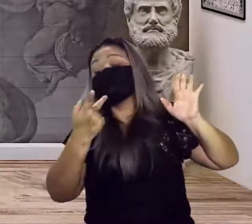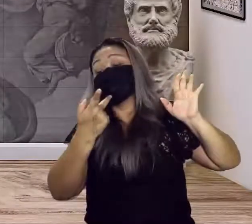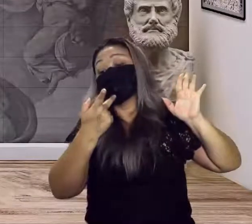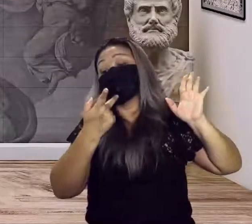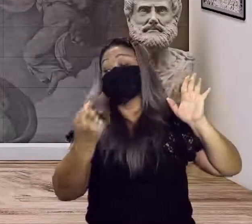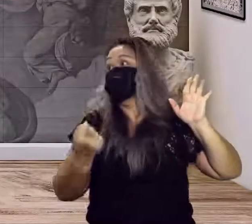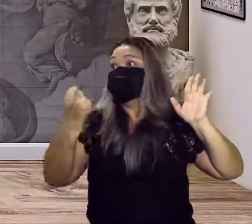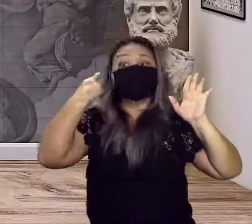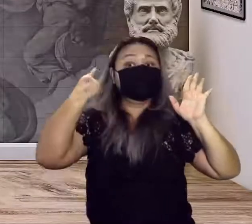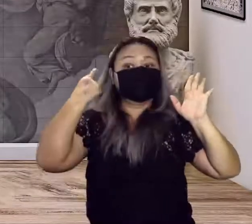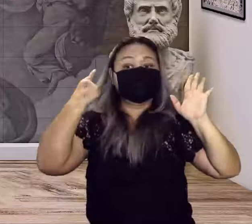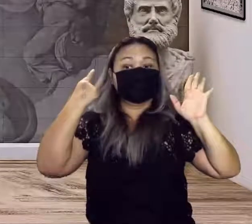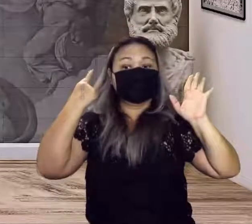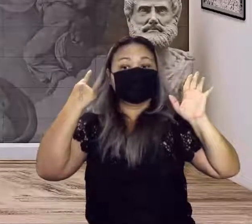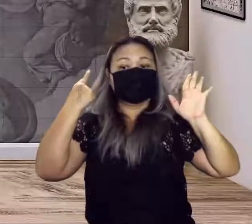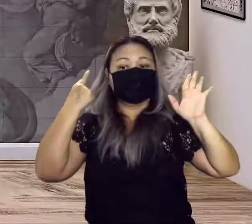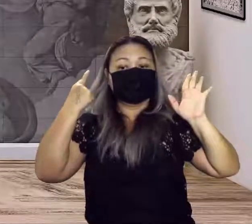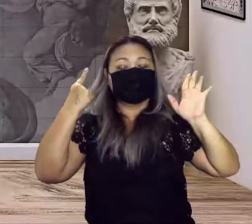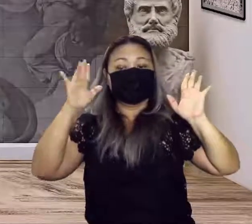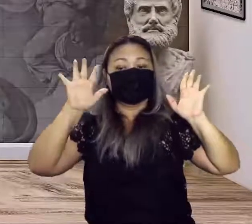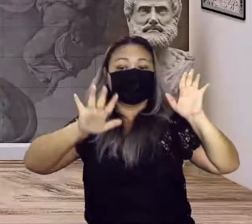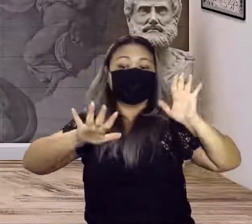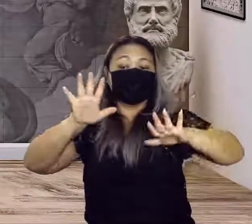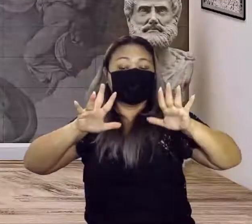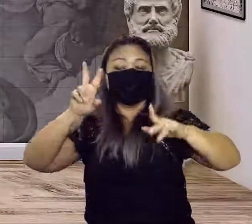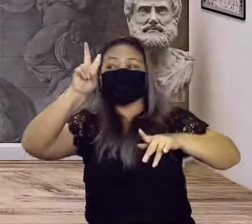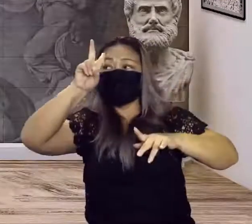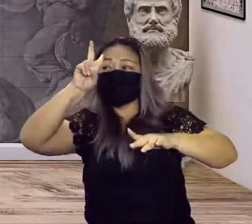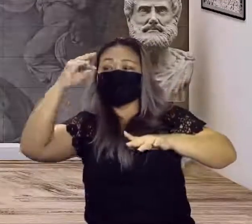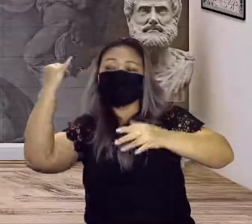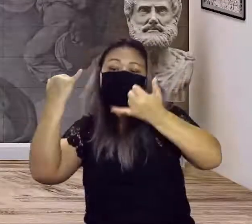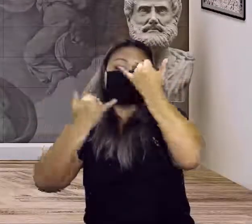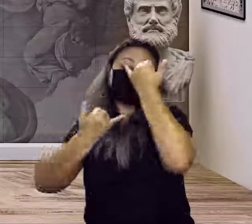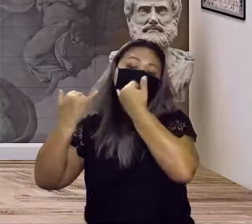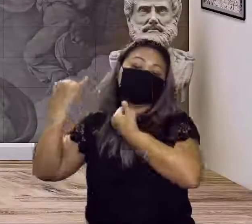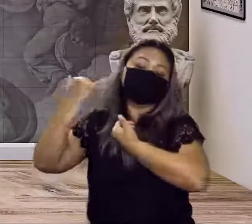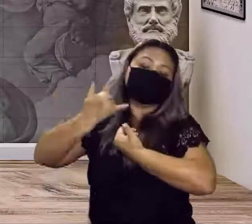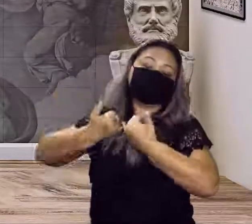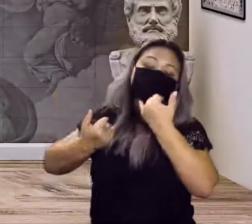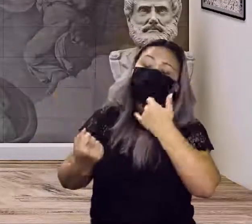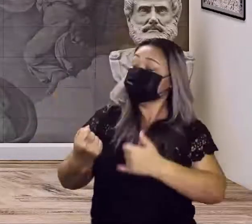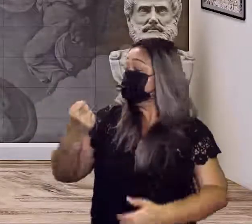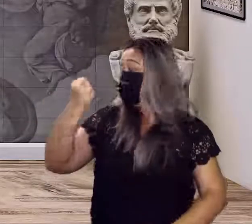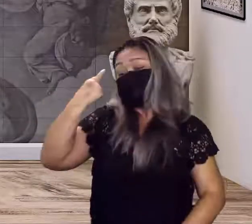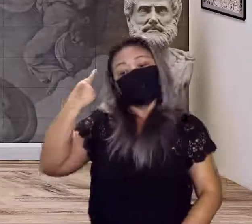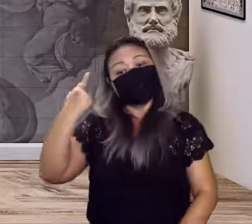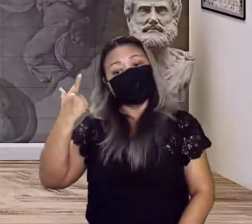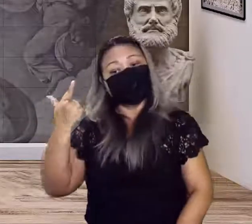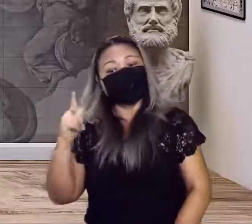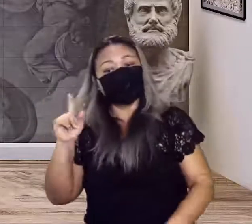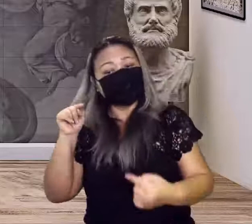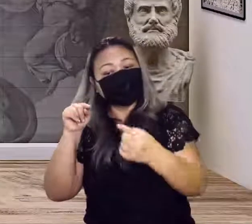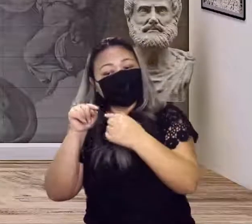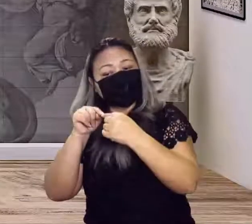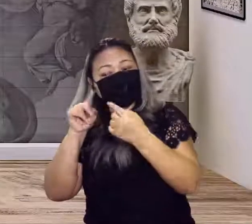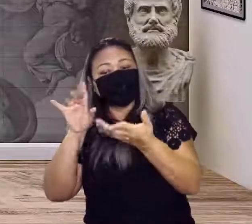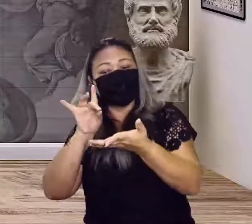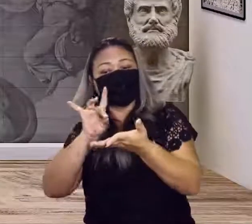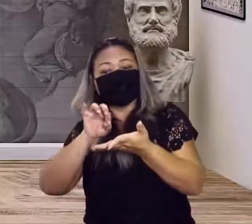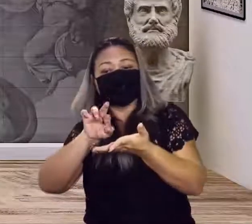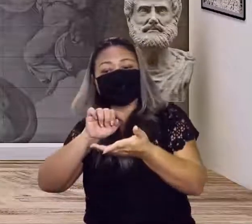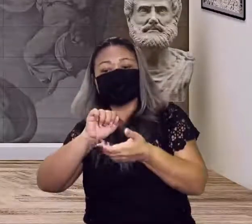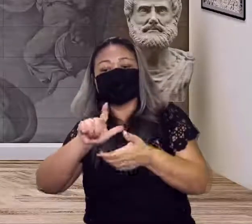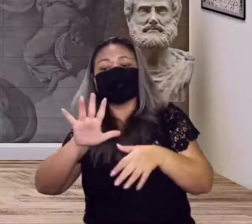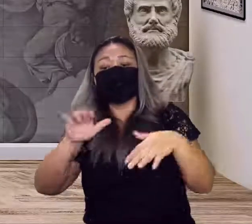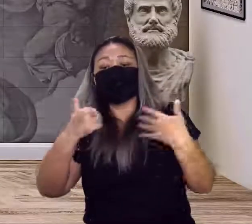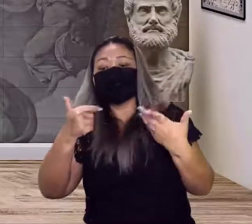algo absurdo. Cuidado com histórias, né? Com histórias que são absurdas, que não condizem com a realidade. Então